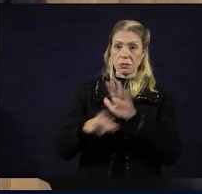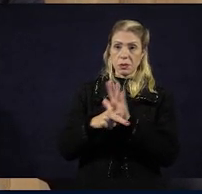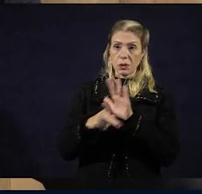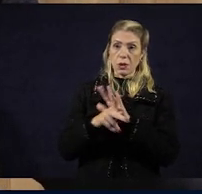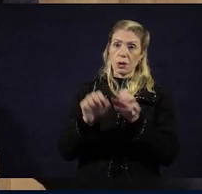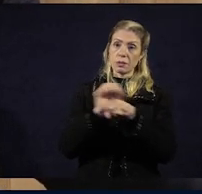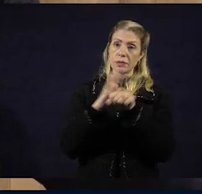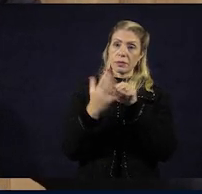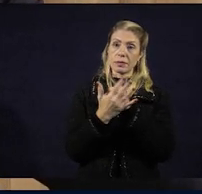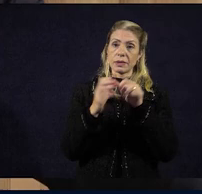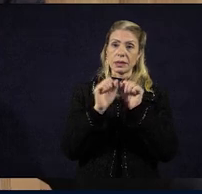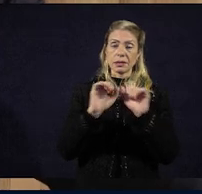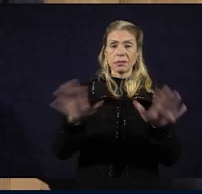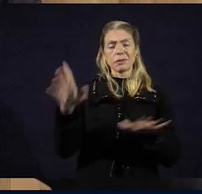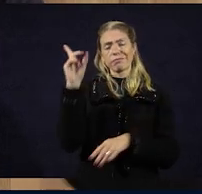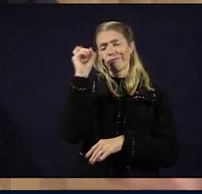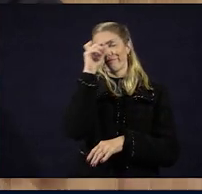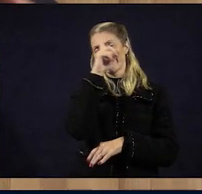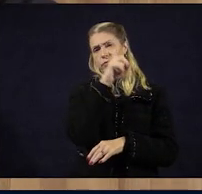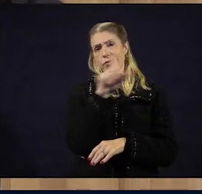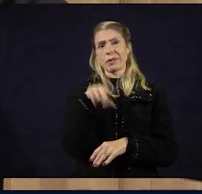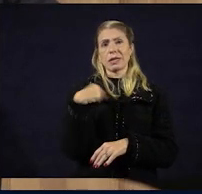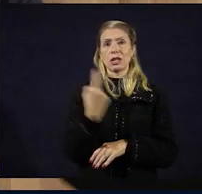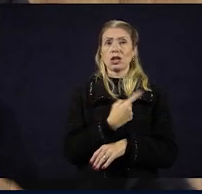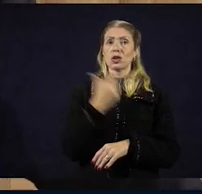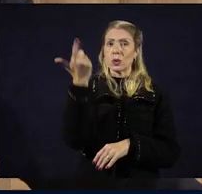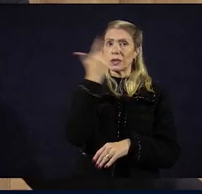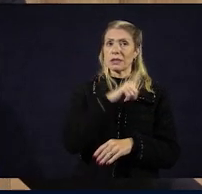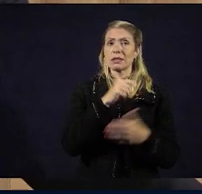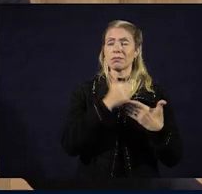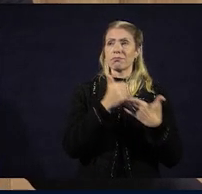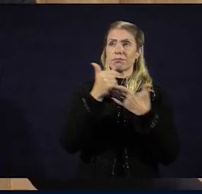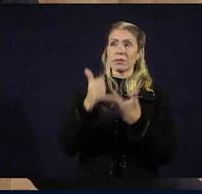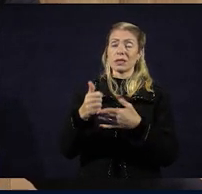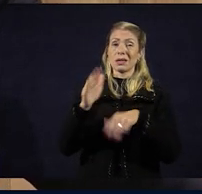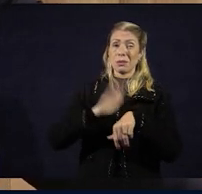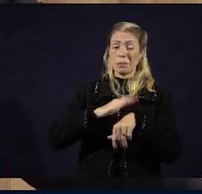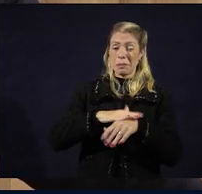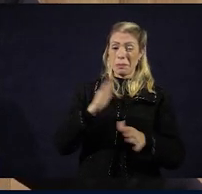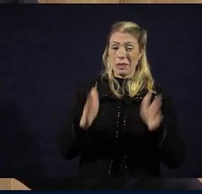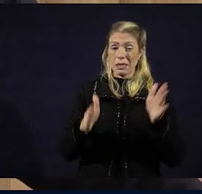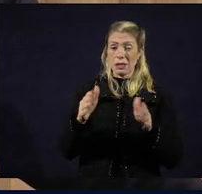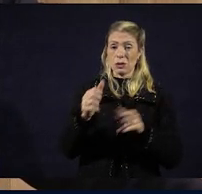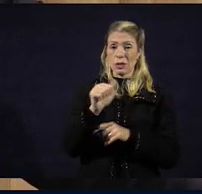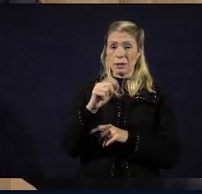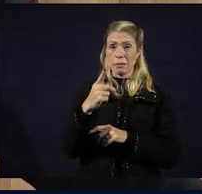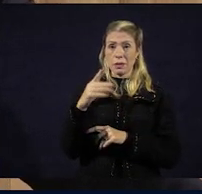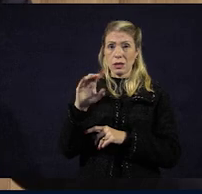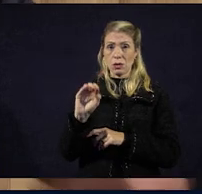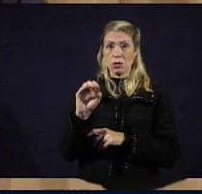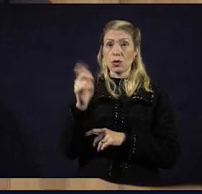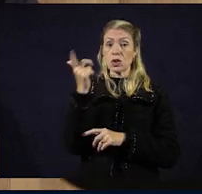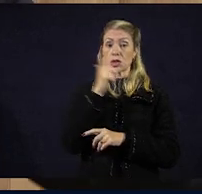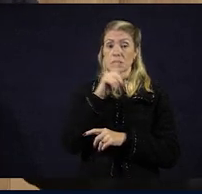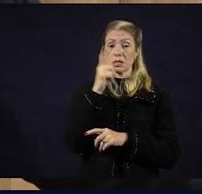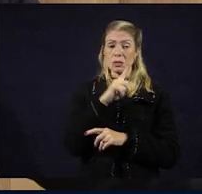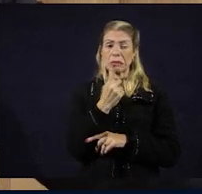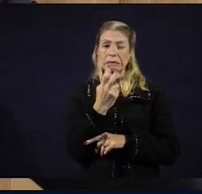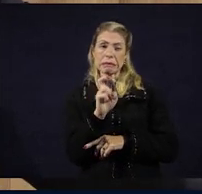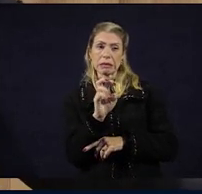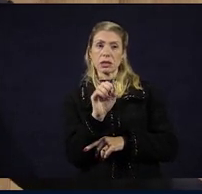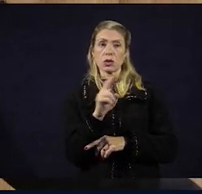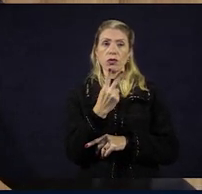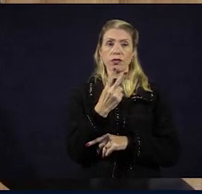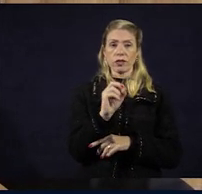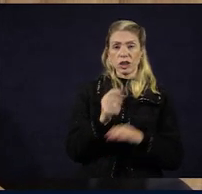toda preocupação foi difícil mas mesmo assim nós conseguimos levar durante o período IPO uns 15 20 investidores a gente queria muito mais